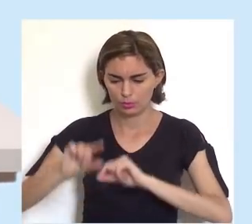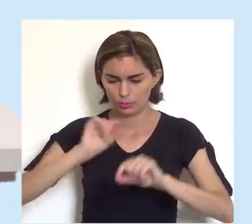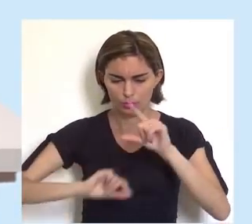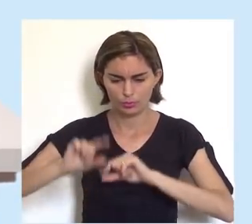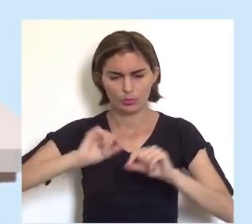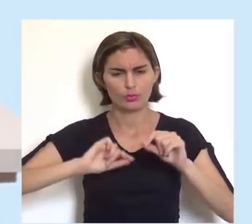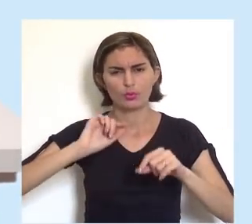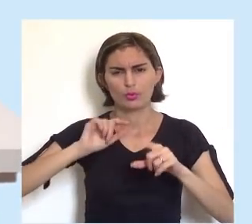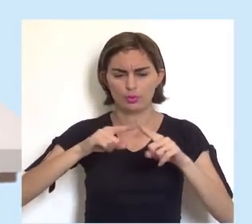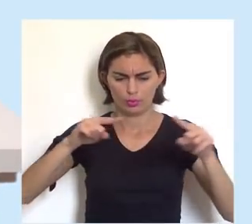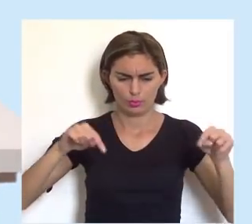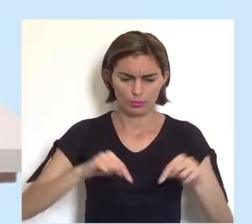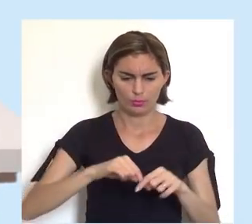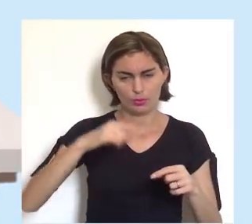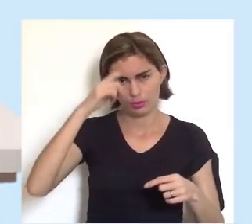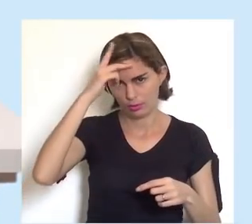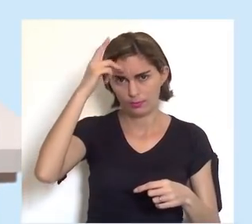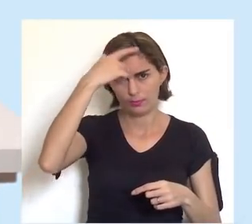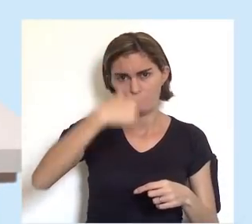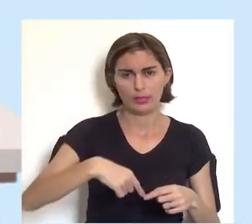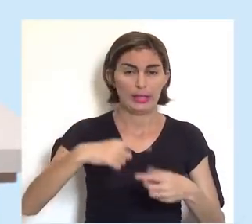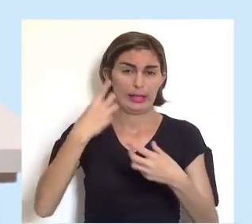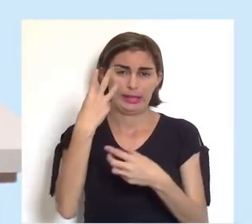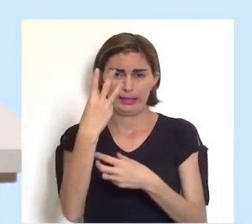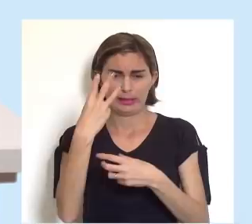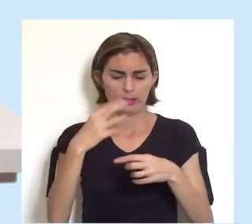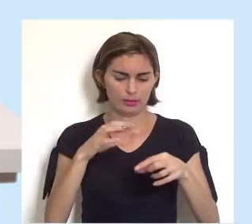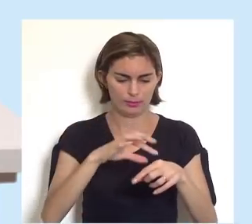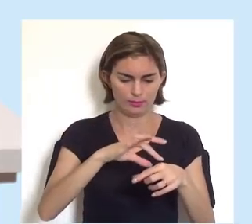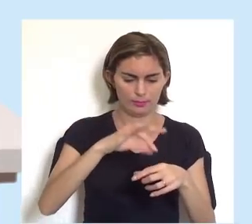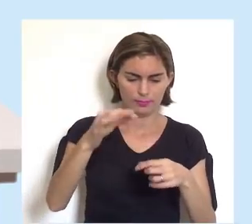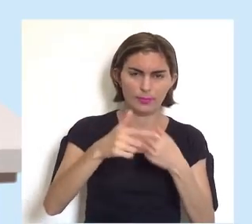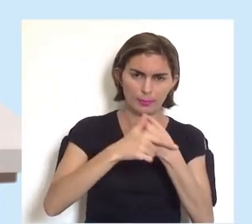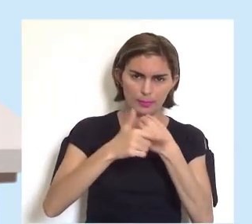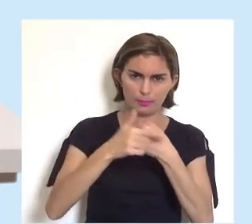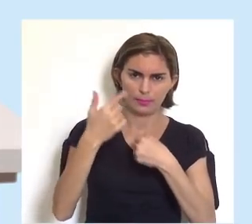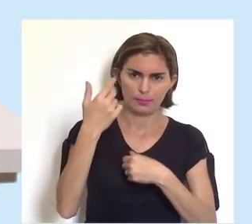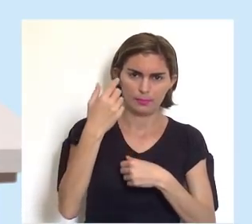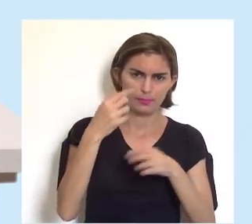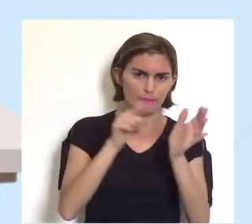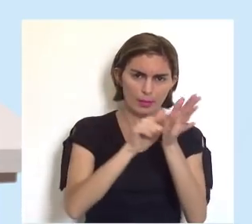Do potinho de personagens, eu vou tirar 3 papeizinhos.